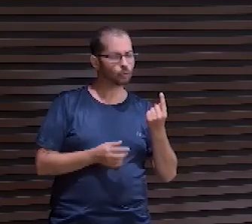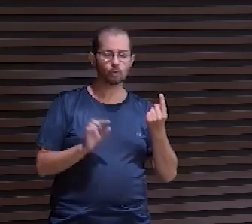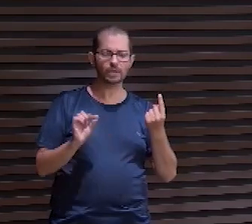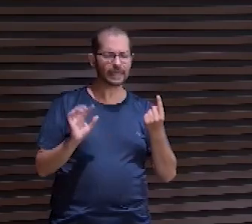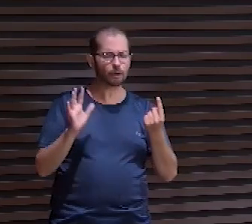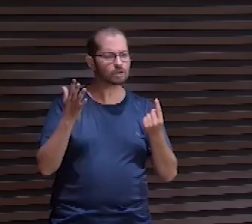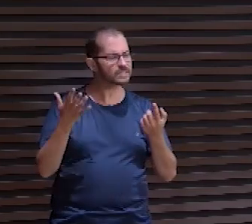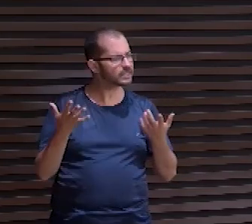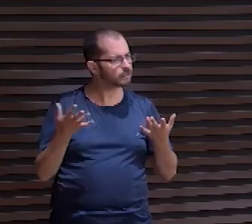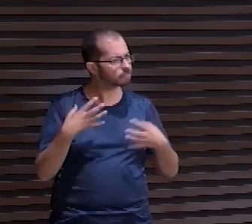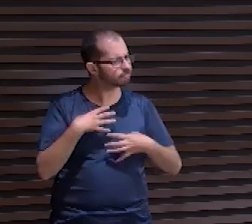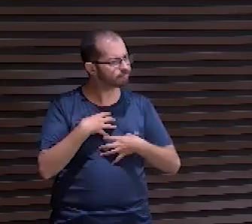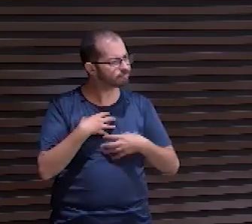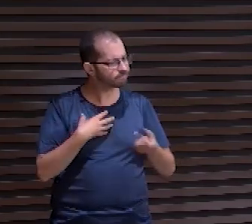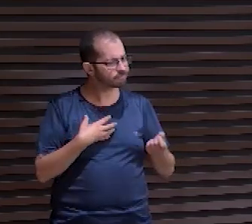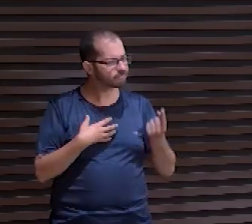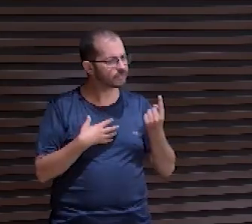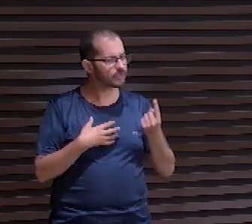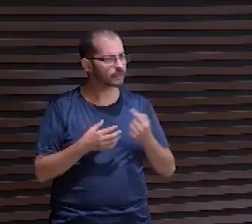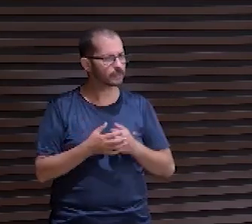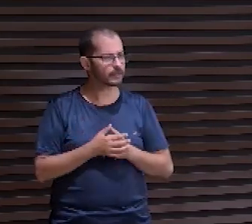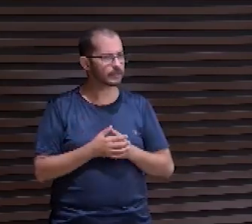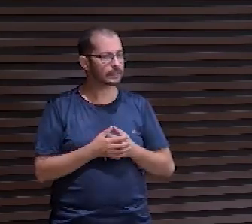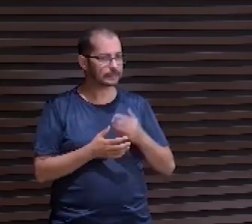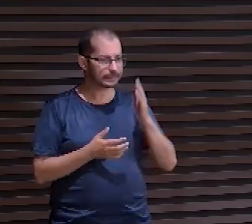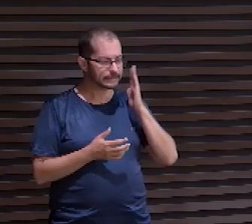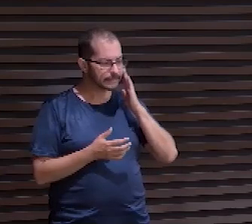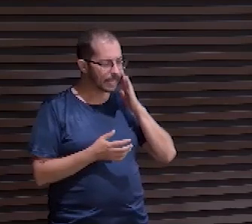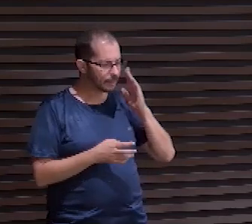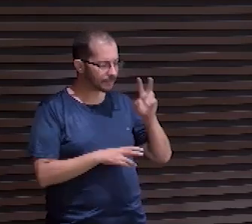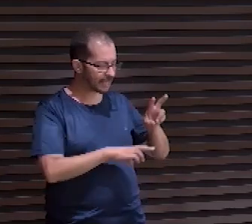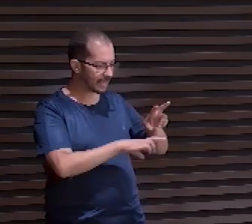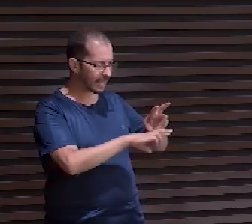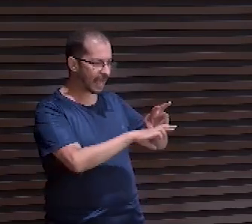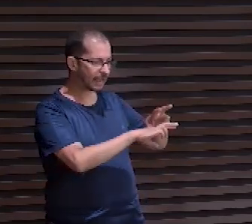filha? Sabe, aquela cadeira